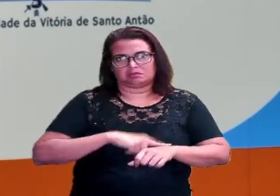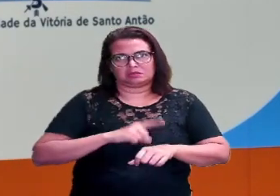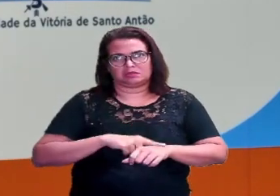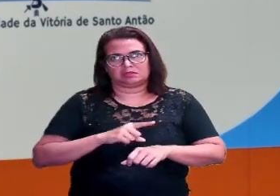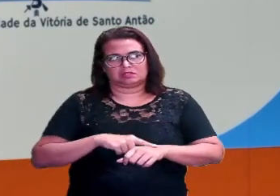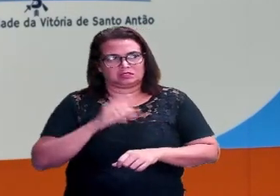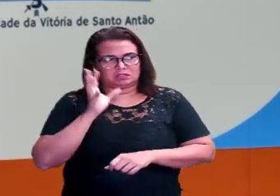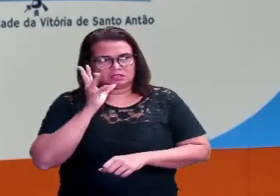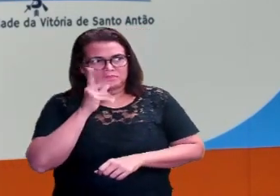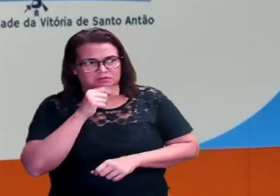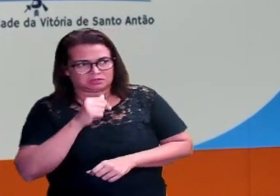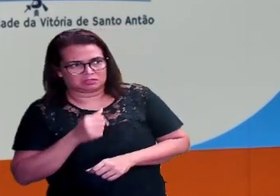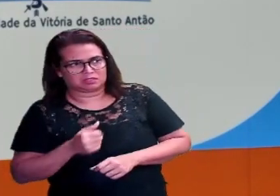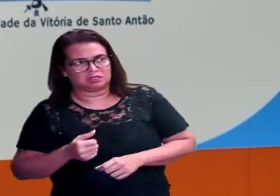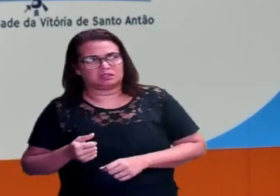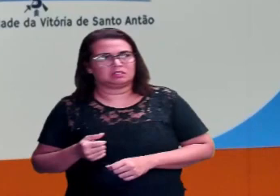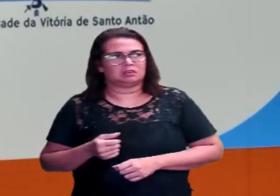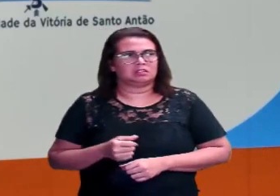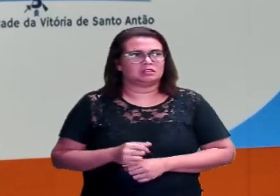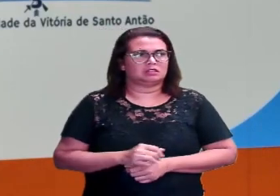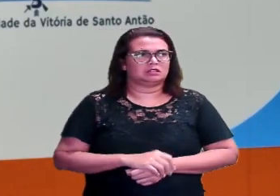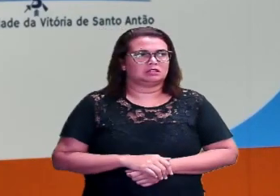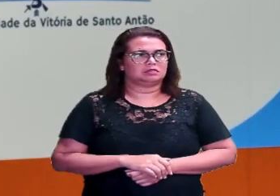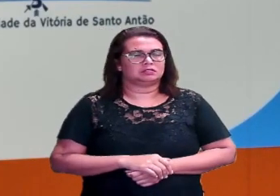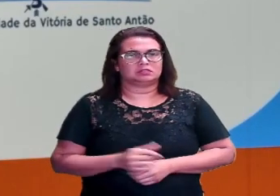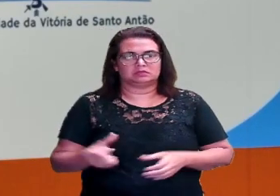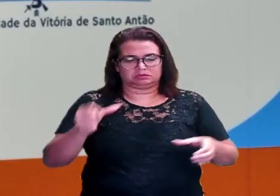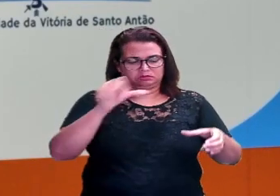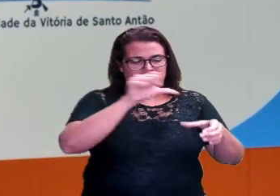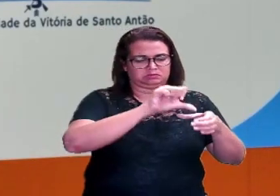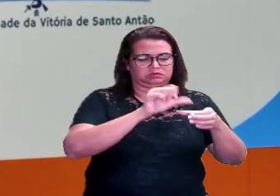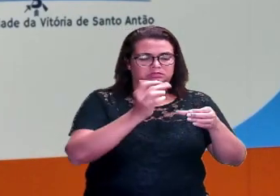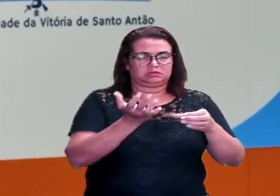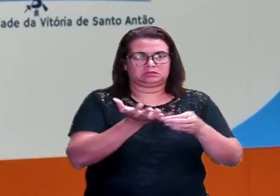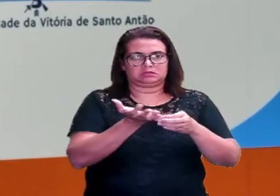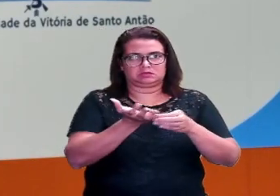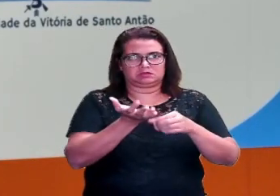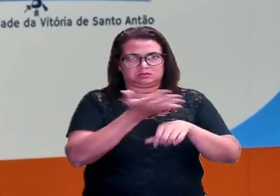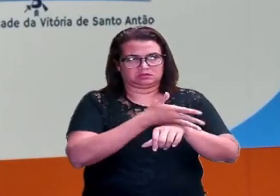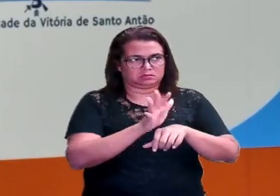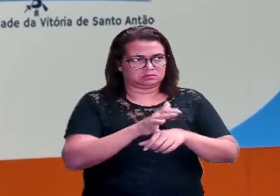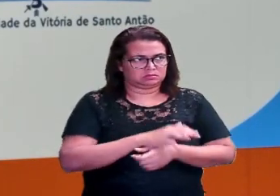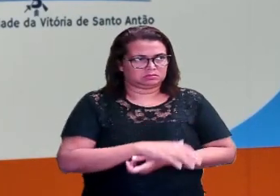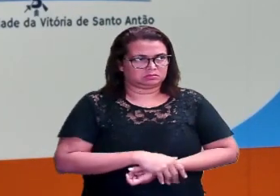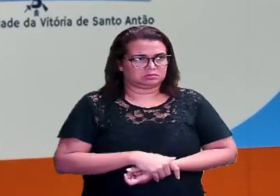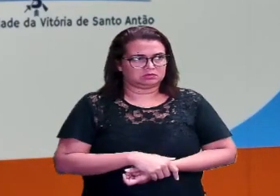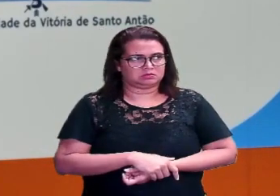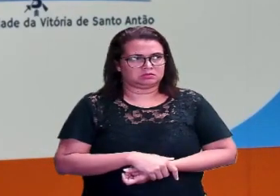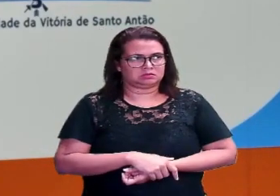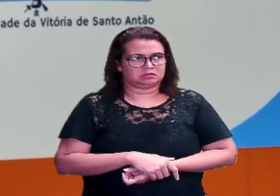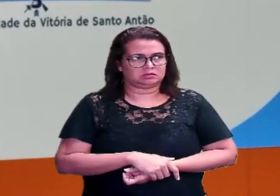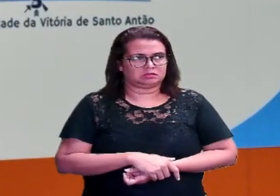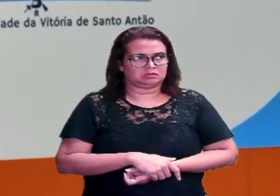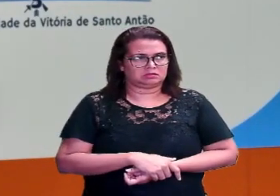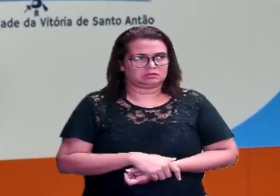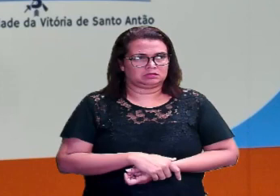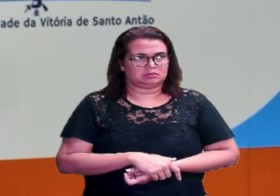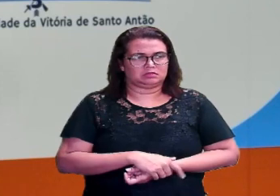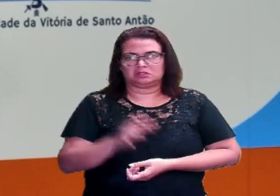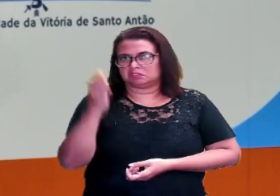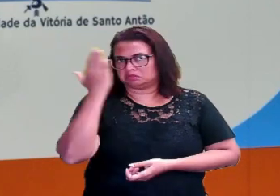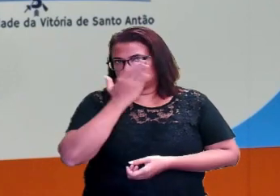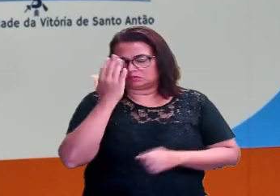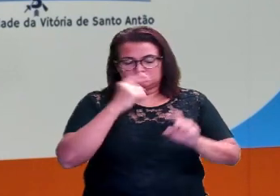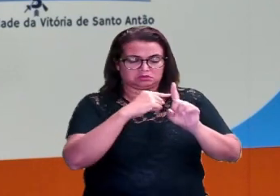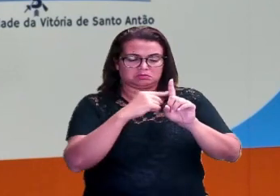vou testar, tirar essa água daqui, colocar neste copo branco. Olha, 100 ml, vocês não conseguem ver, mas ele